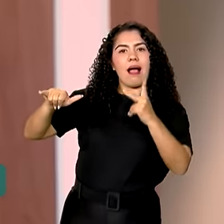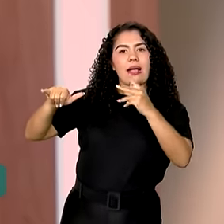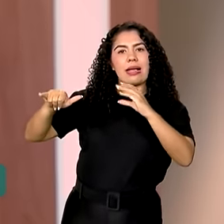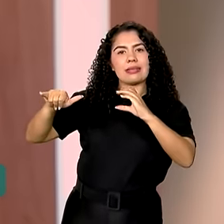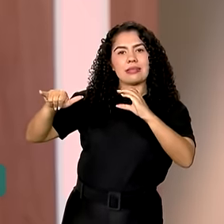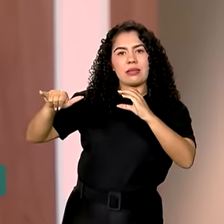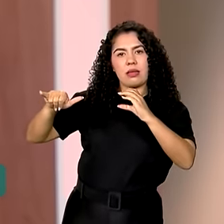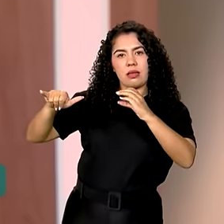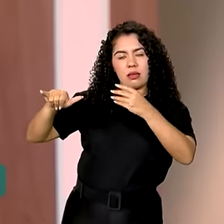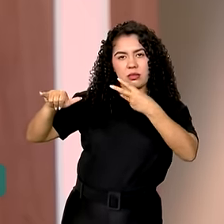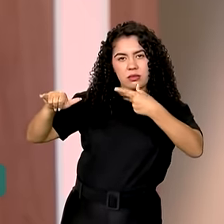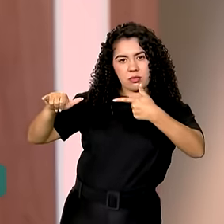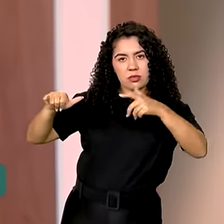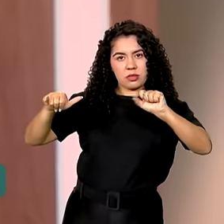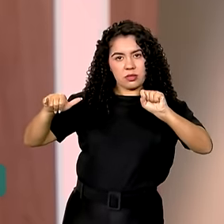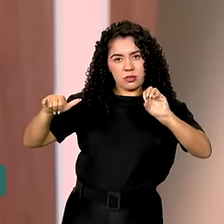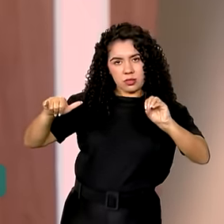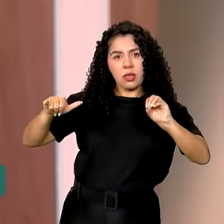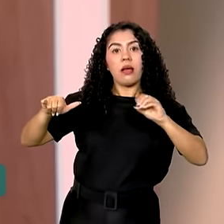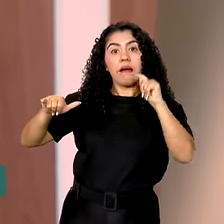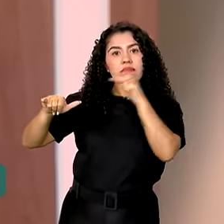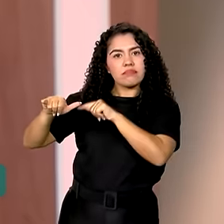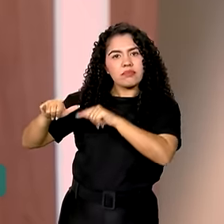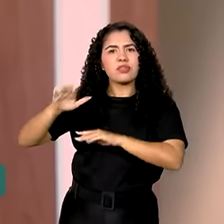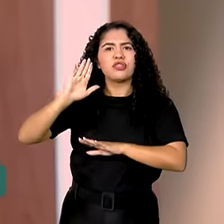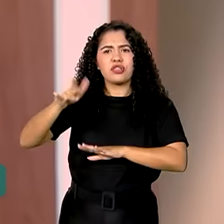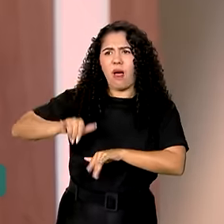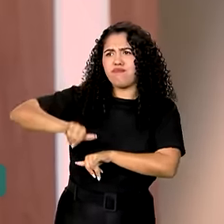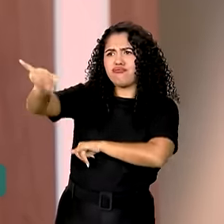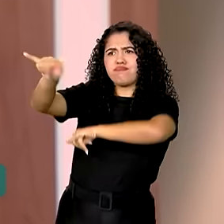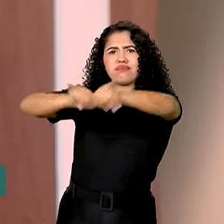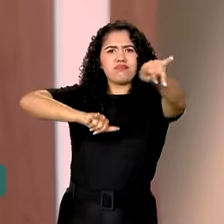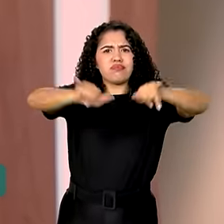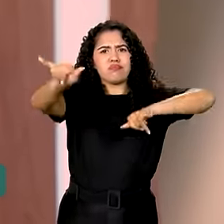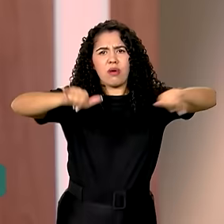aí mais de 27 horas em 22 voos